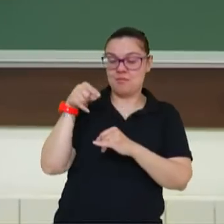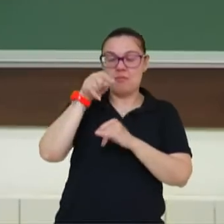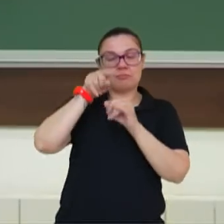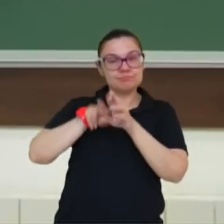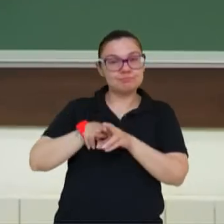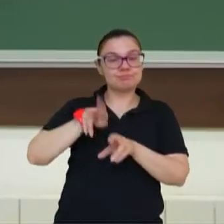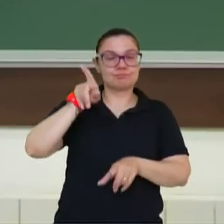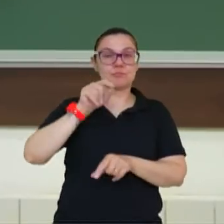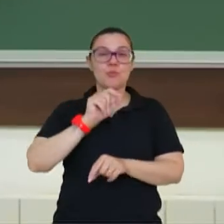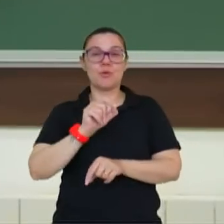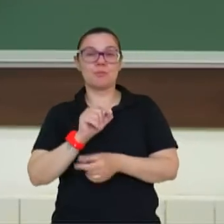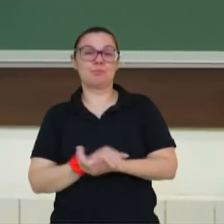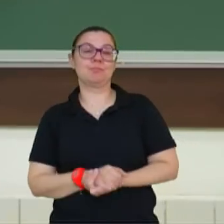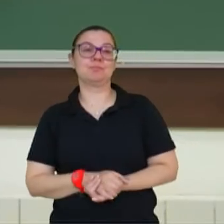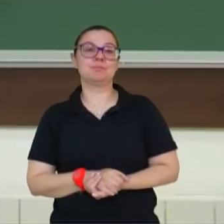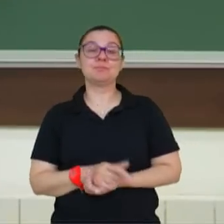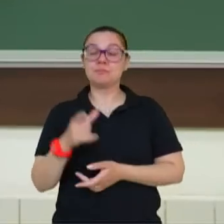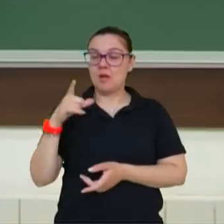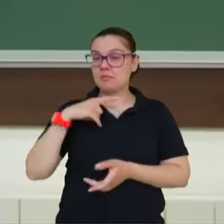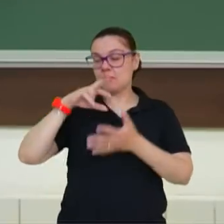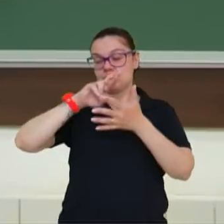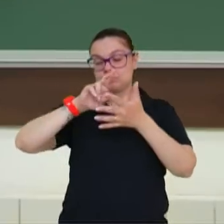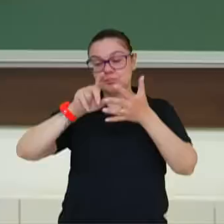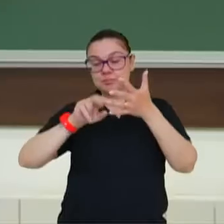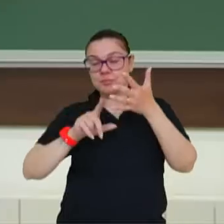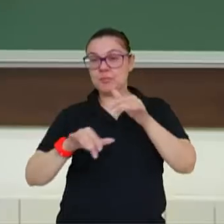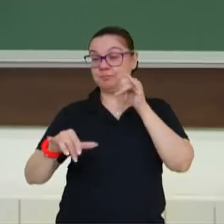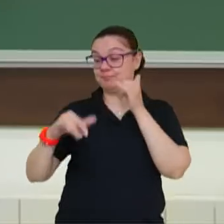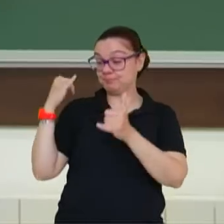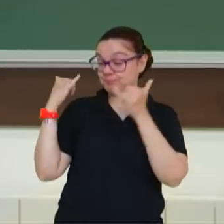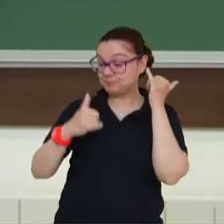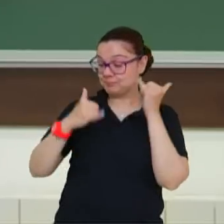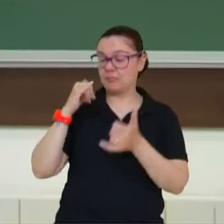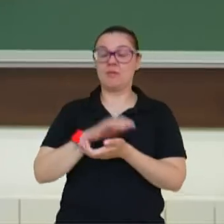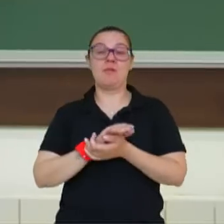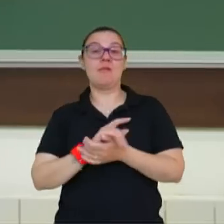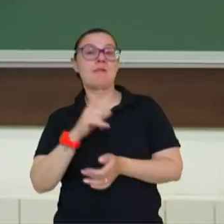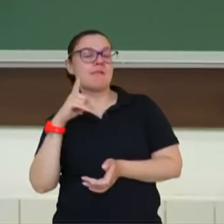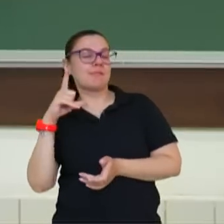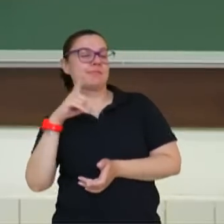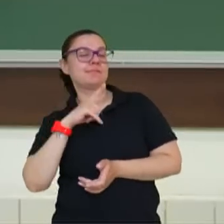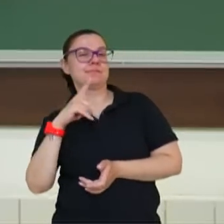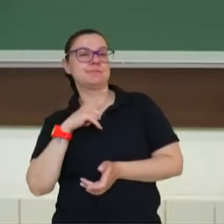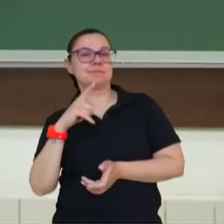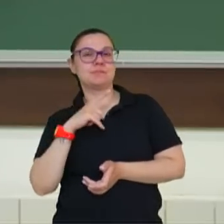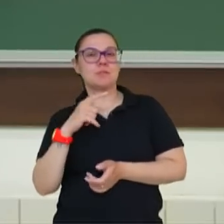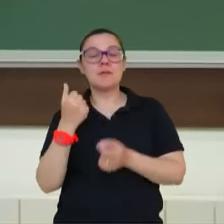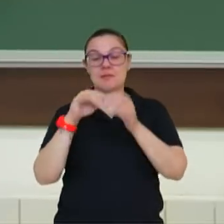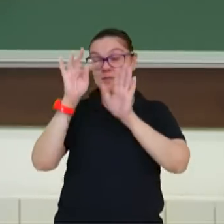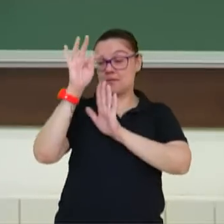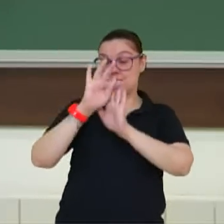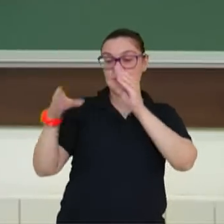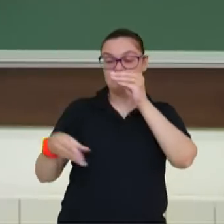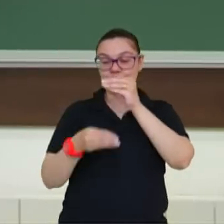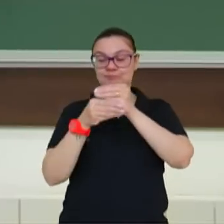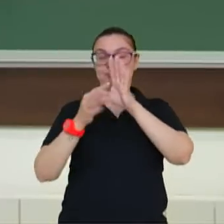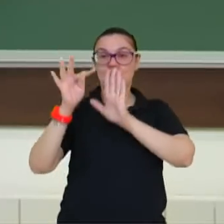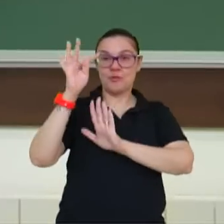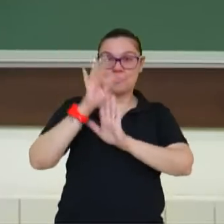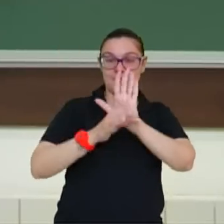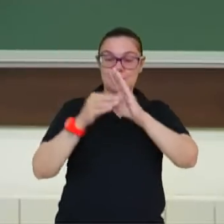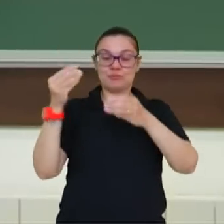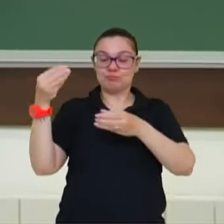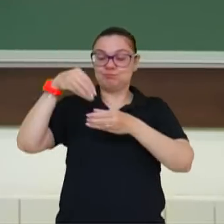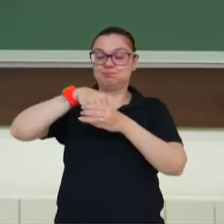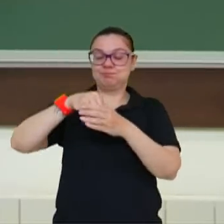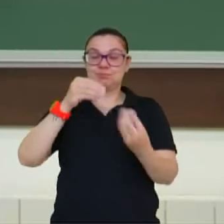né? Ele tem múltiplas informações, ele tem múltiplos textos, ele traz